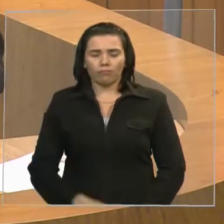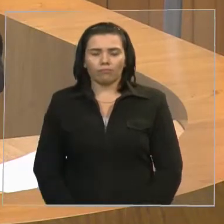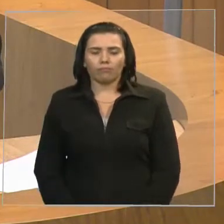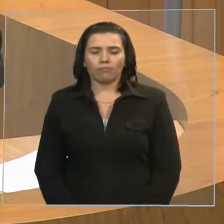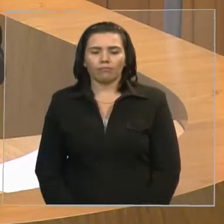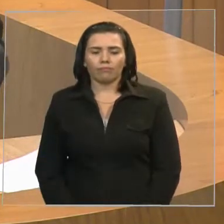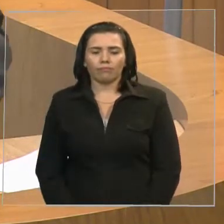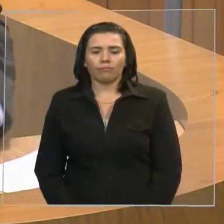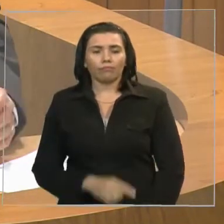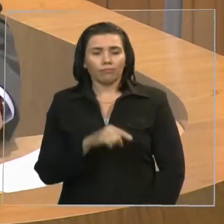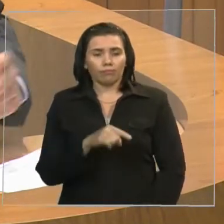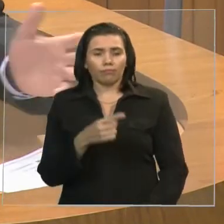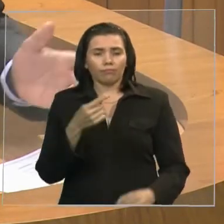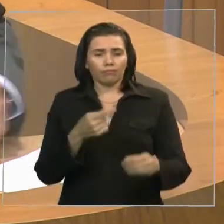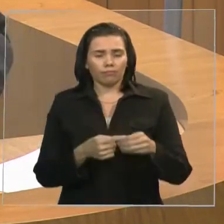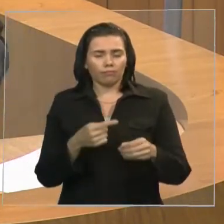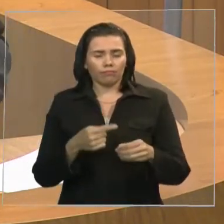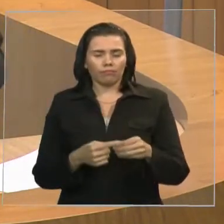já há